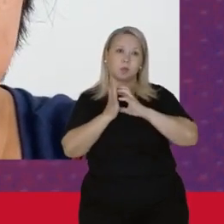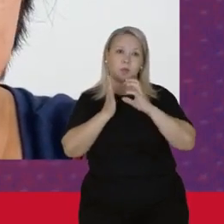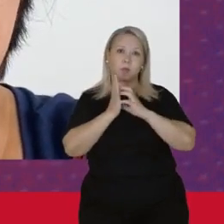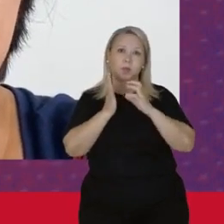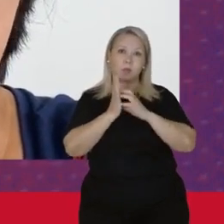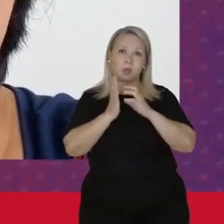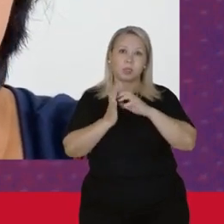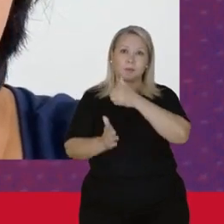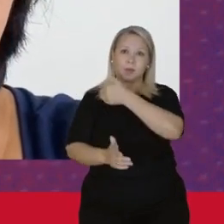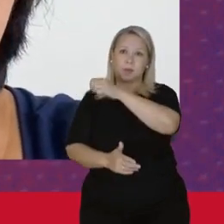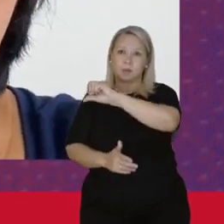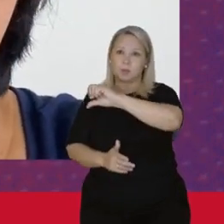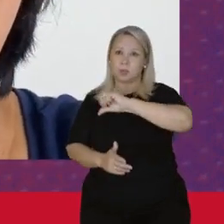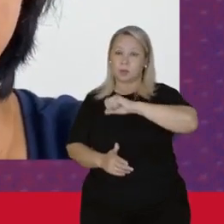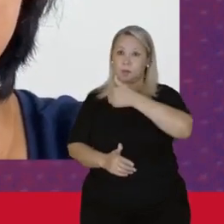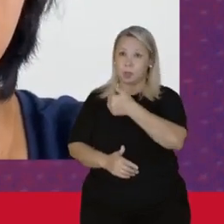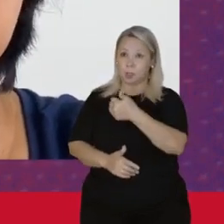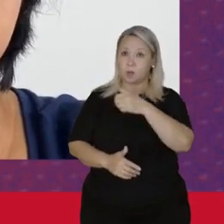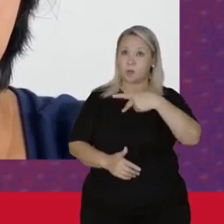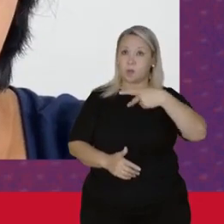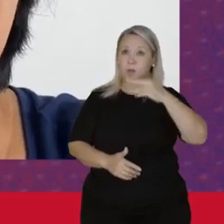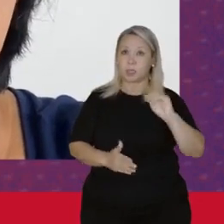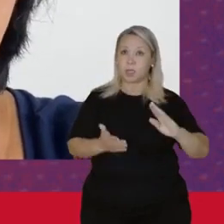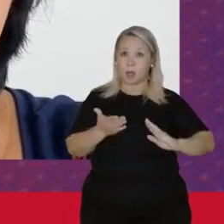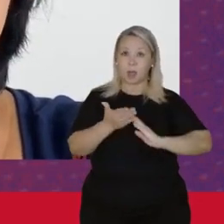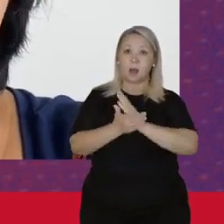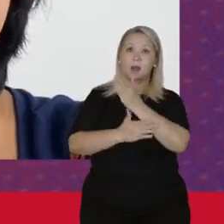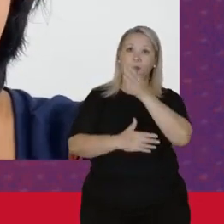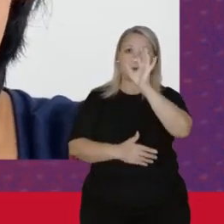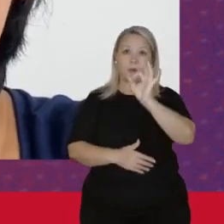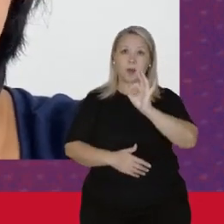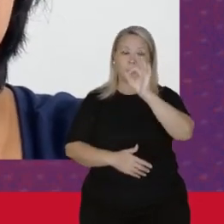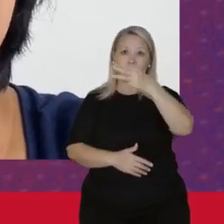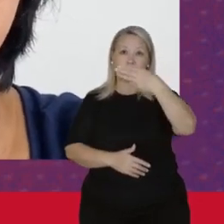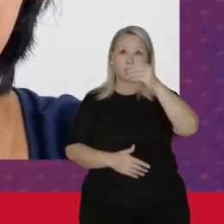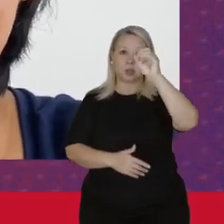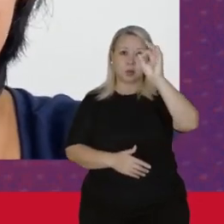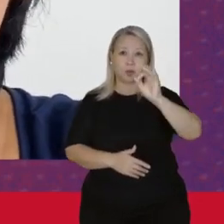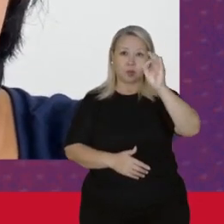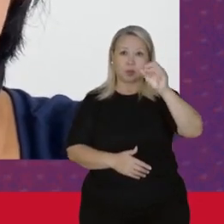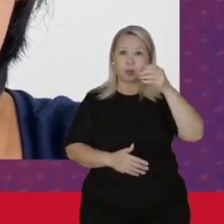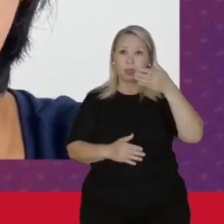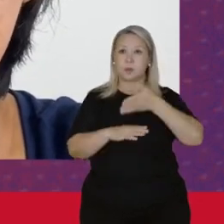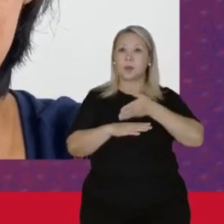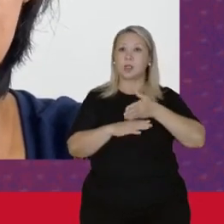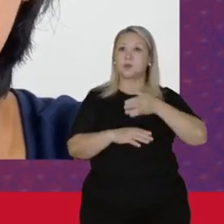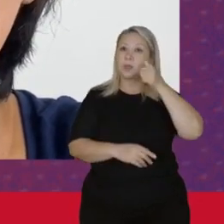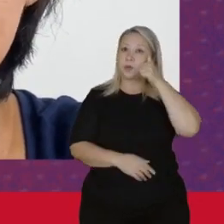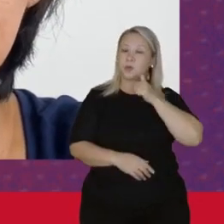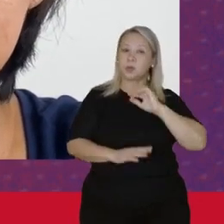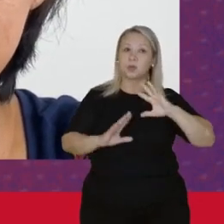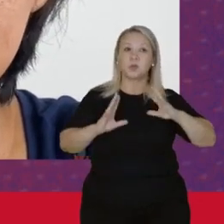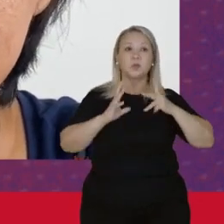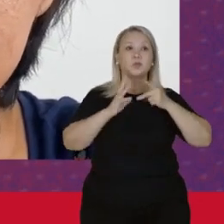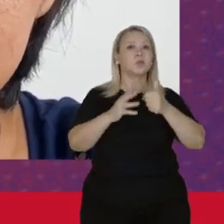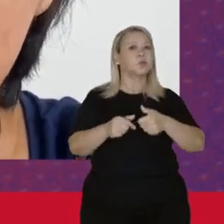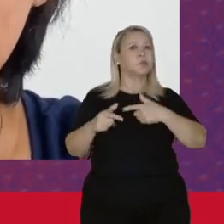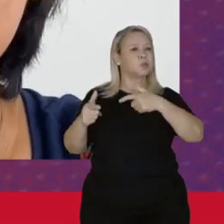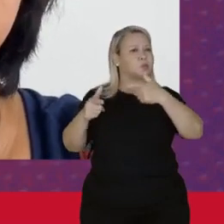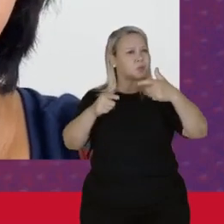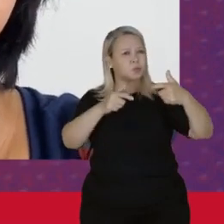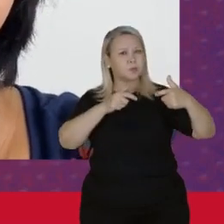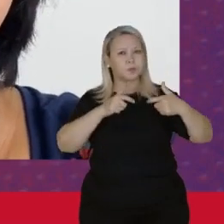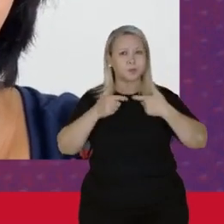em 1991, o PT aprovou a cota de 30% de participação das mulheres em todas as